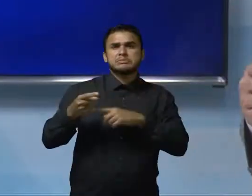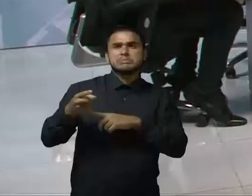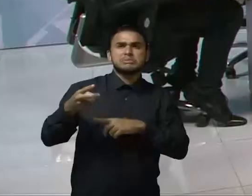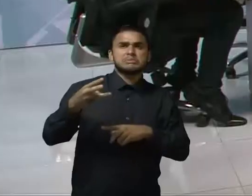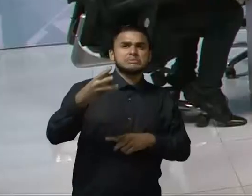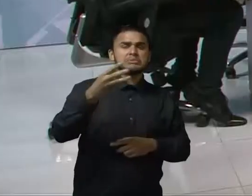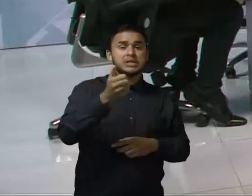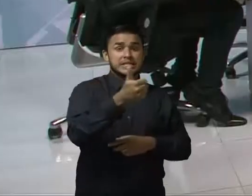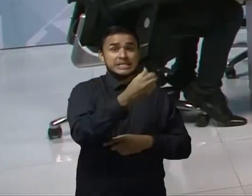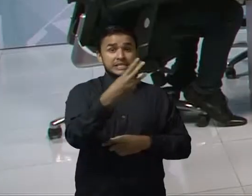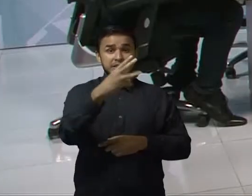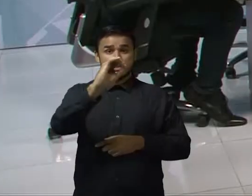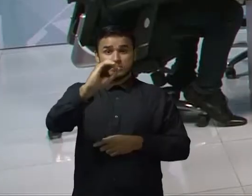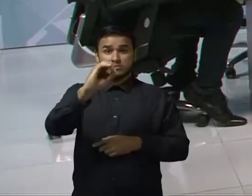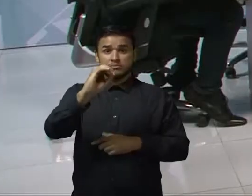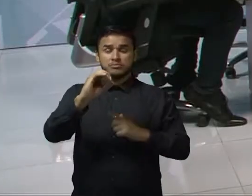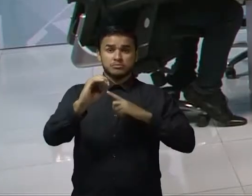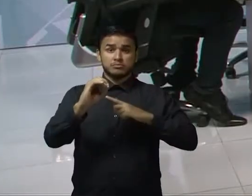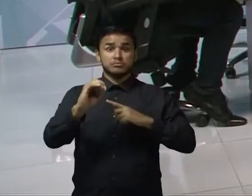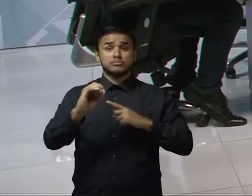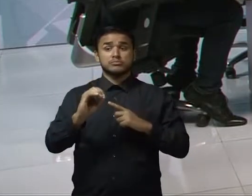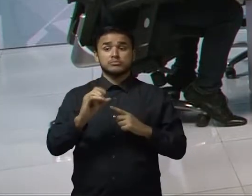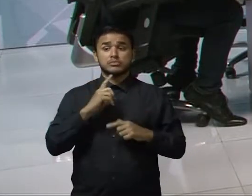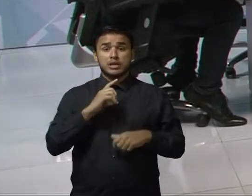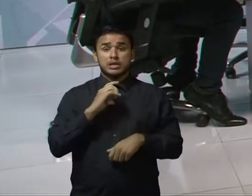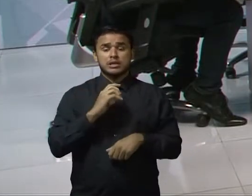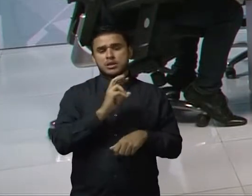compõem as chamadas 6 sub-regionais,